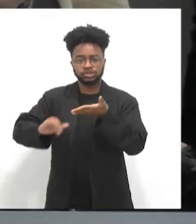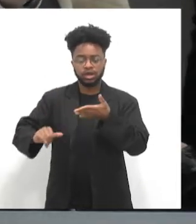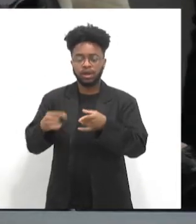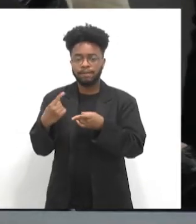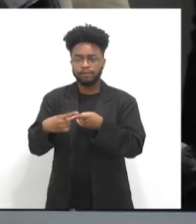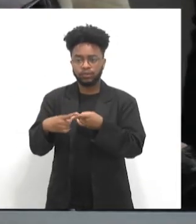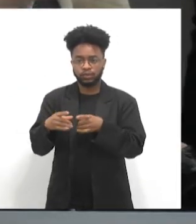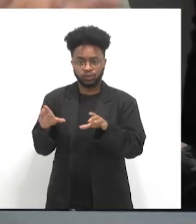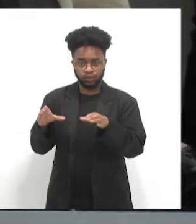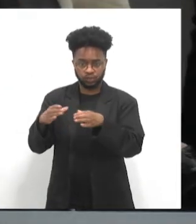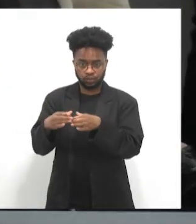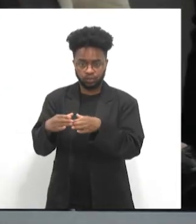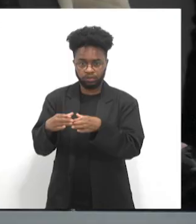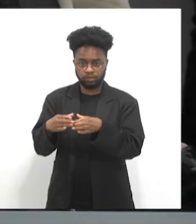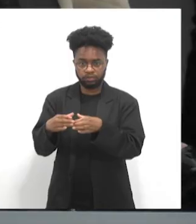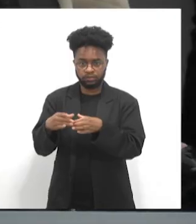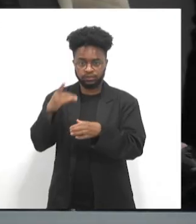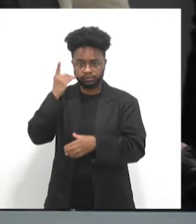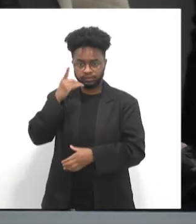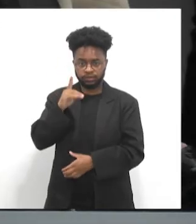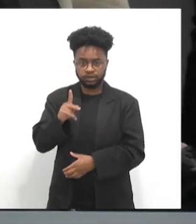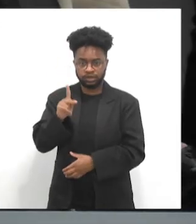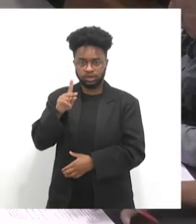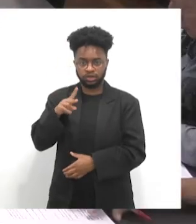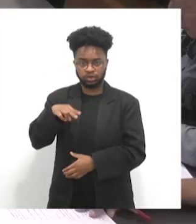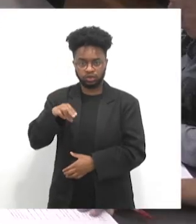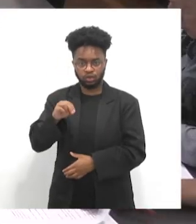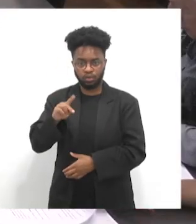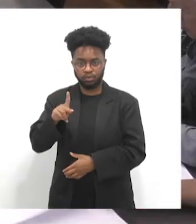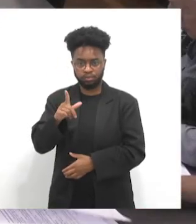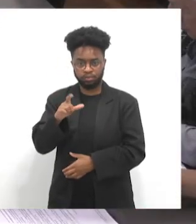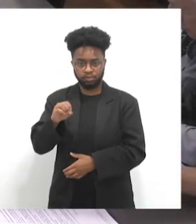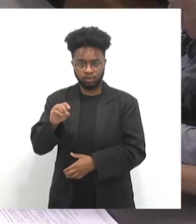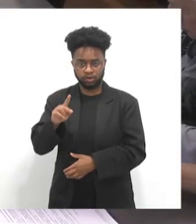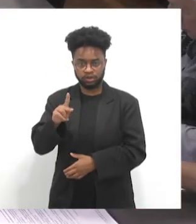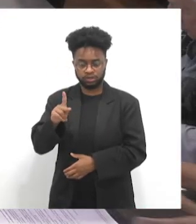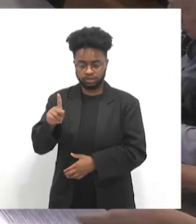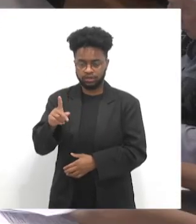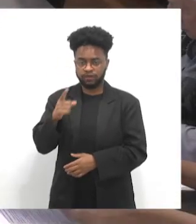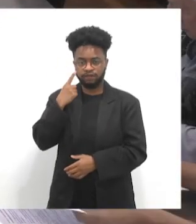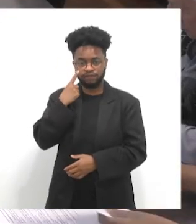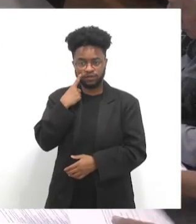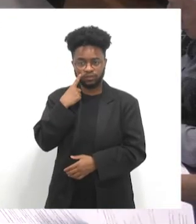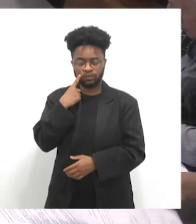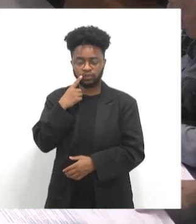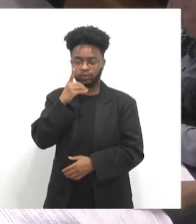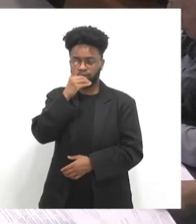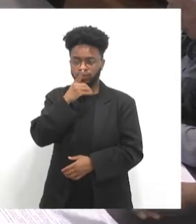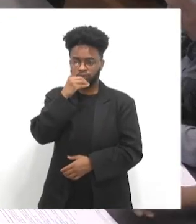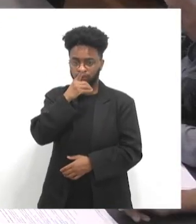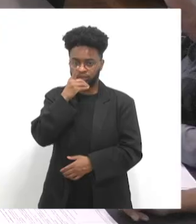no grupo, o deputado Quinoploc deve ter visto, domingo, o deputado